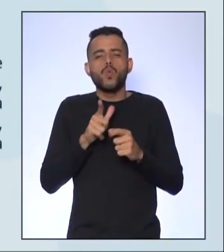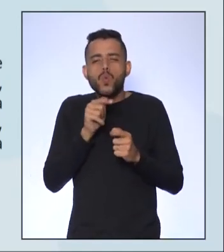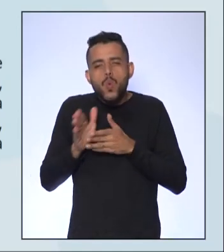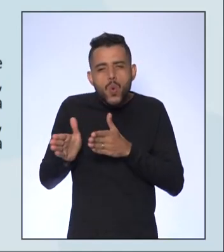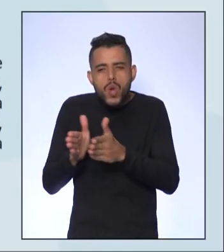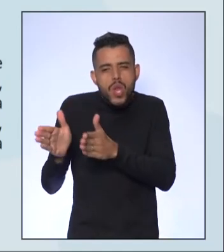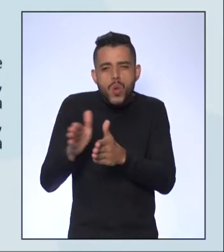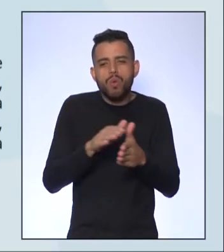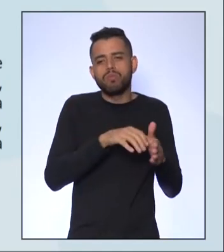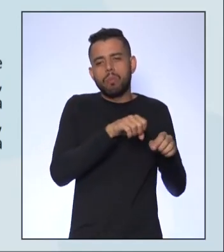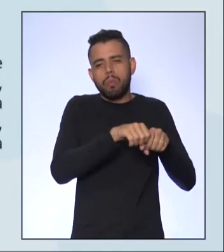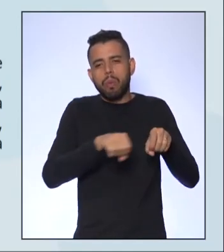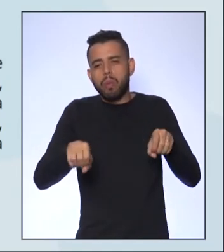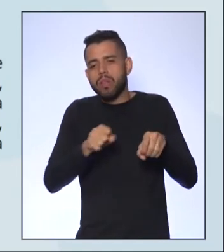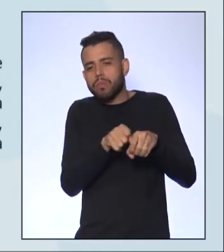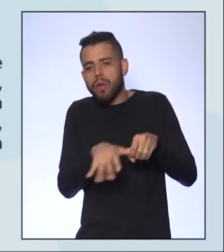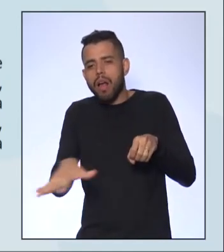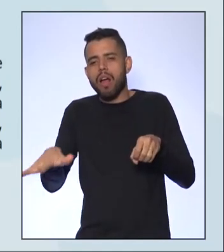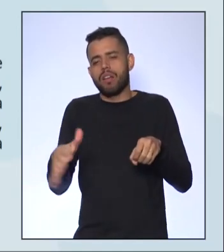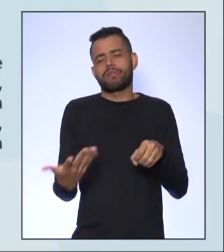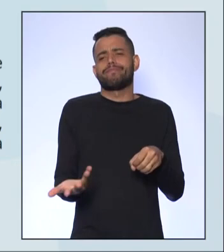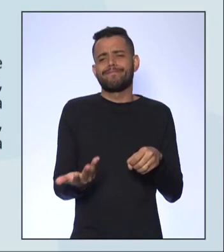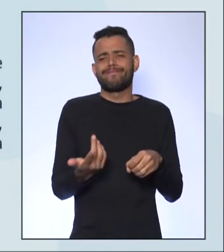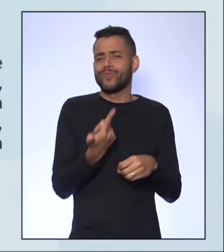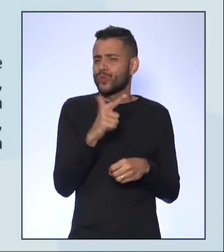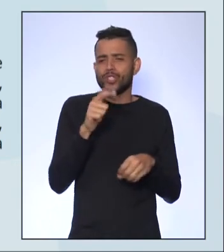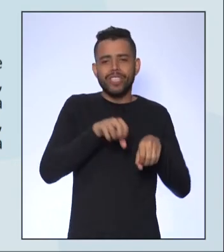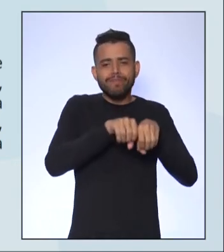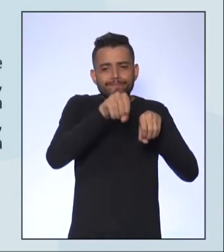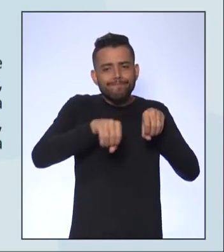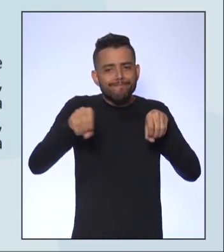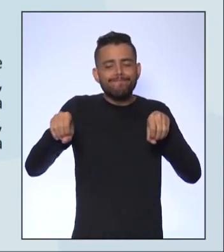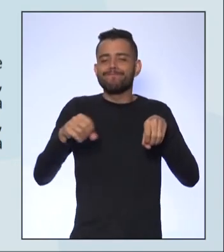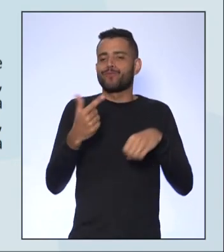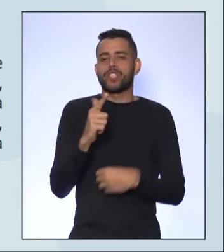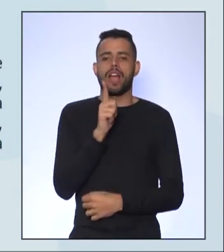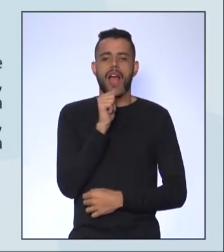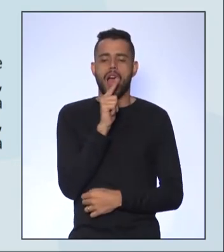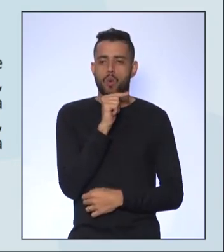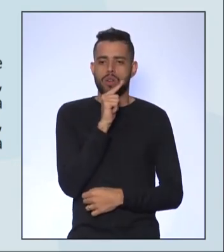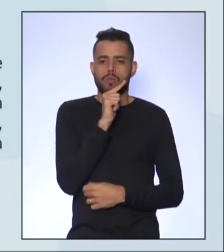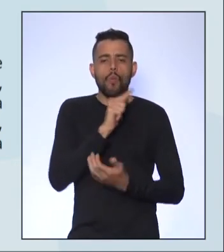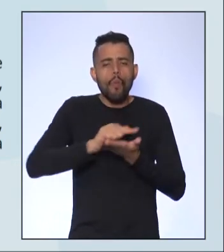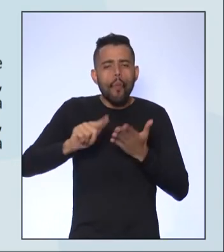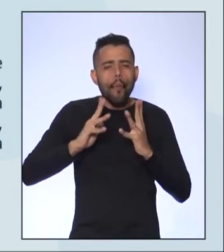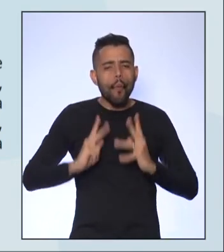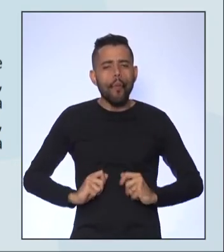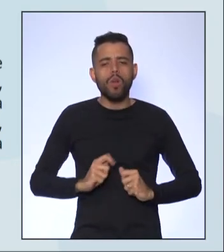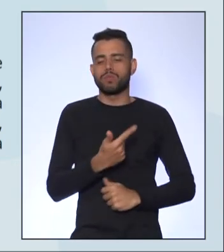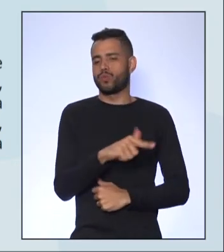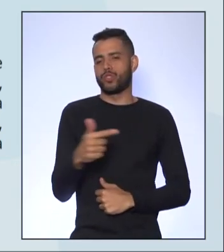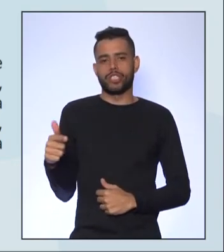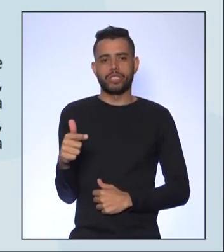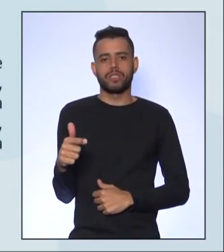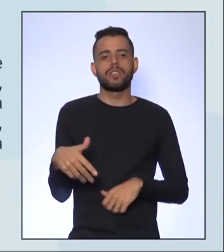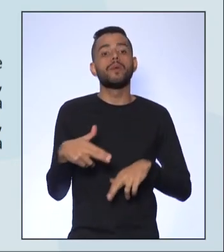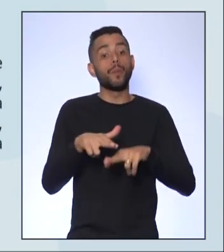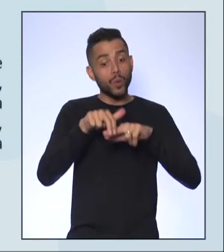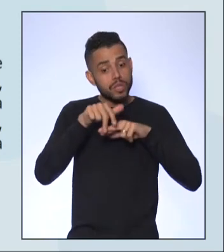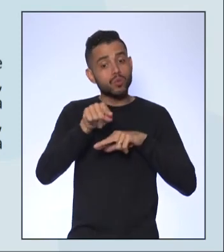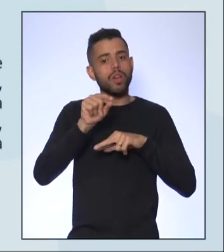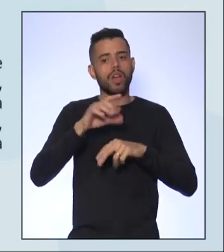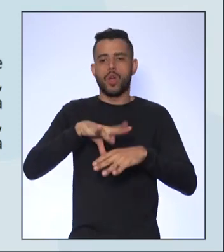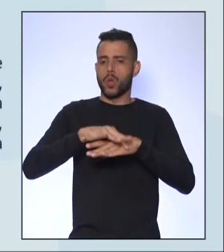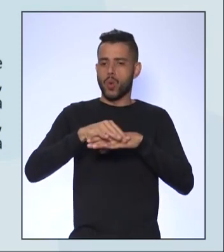saneamento básico, ela não tinha água encanada, ela não tinha esgoto encanado. Então, isso proliferava a doença.